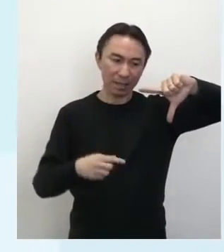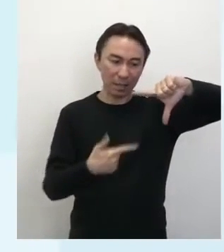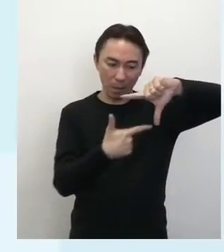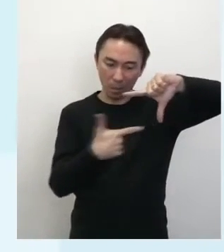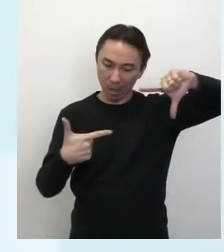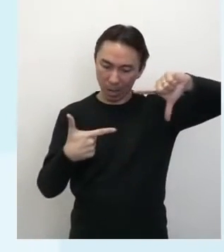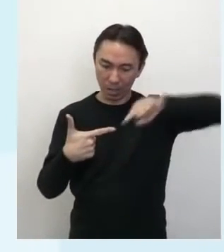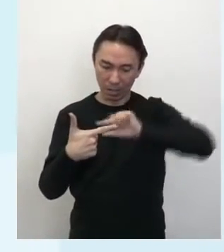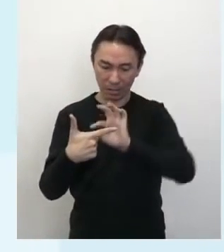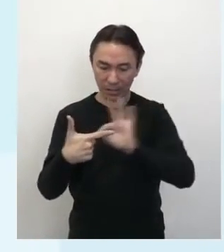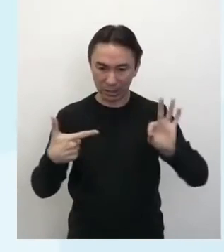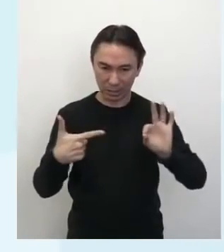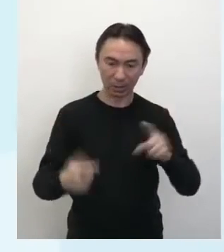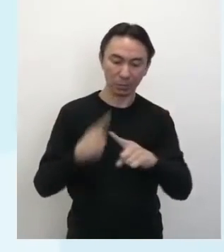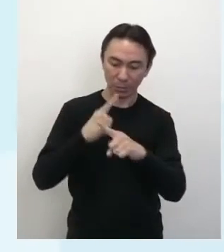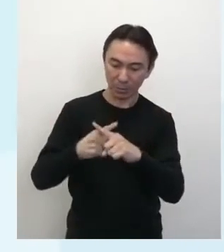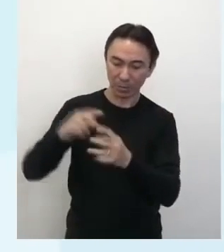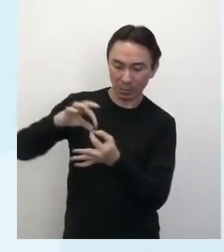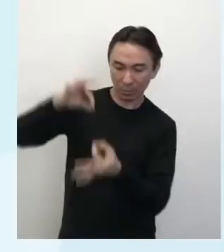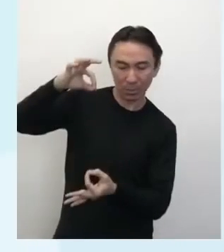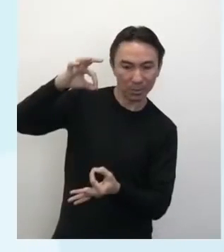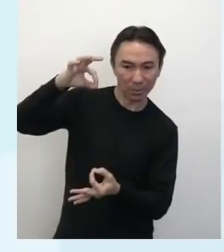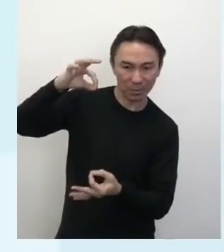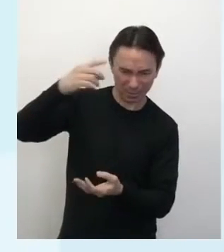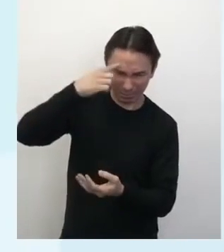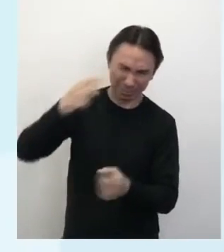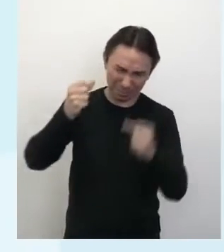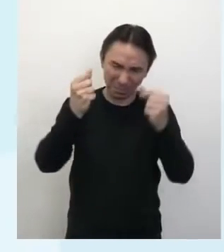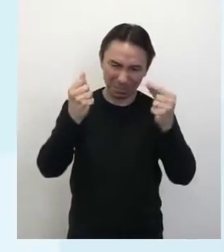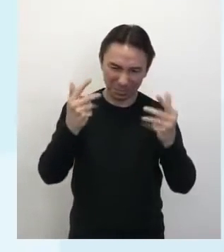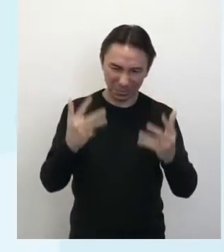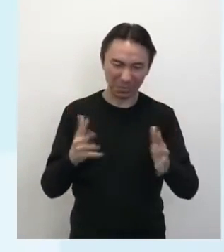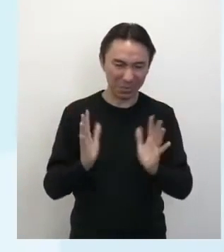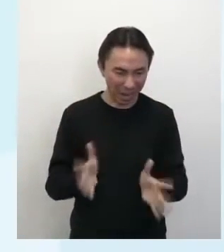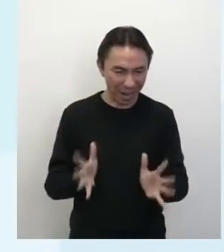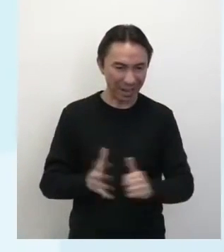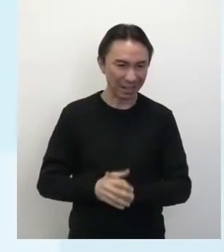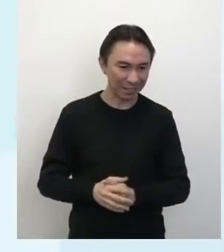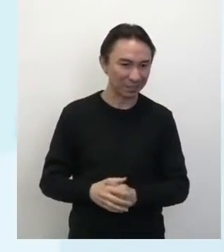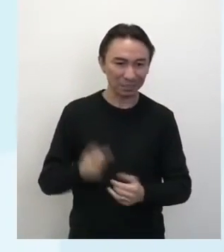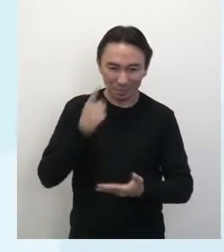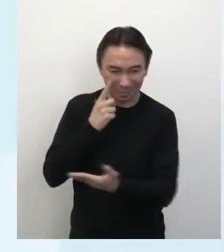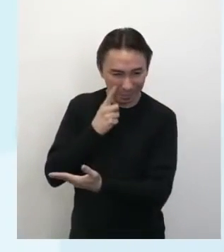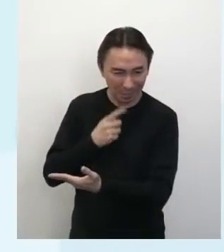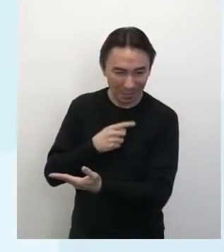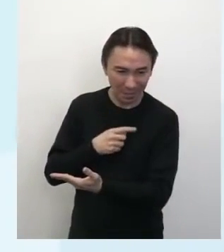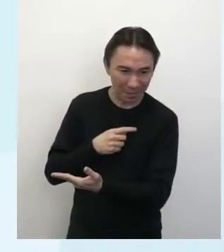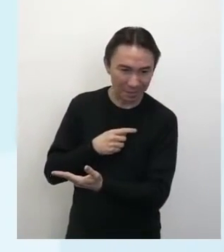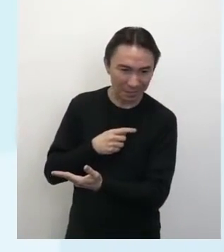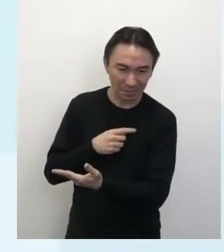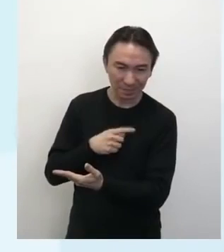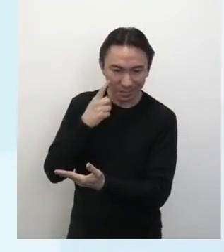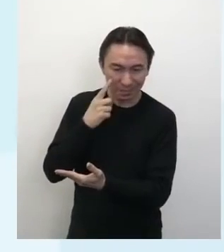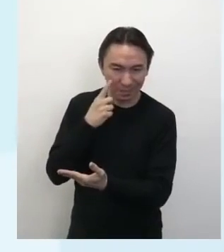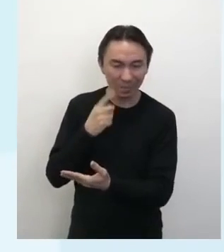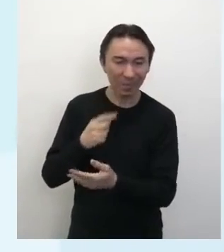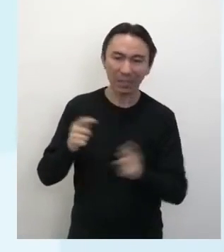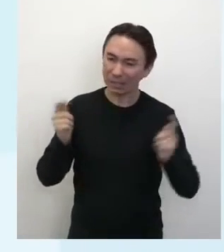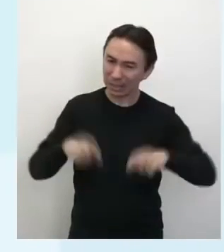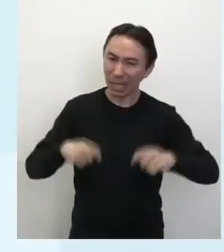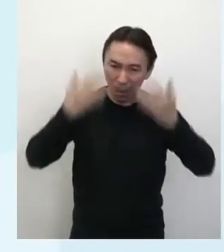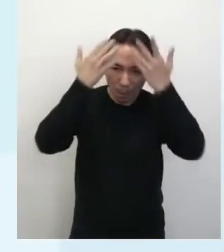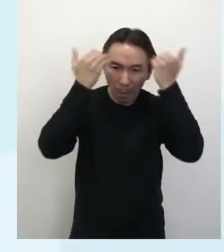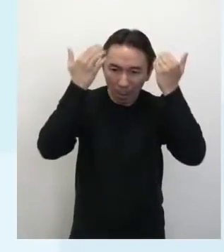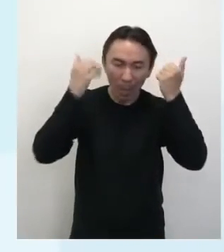gente já falou disso nesse bimestre, tá? Então, um lote como esse aí, o Jonas falou que consegue correr de uma ponta a outra, então, a gente vai medir